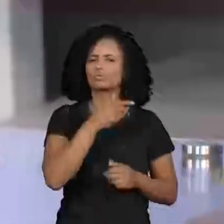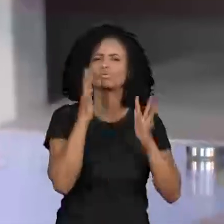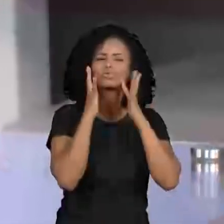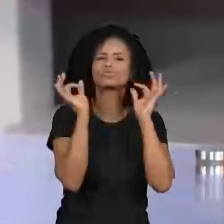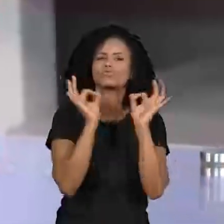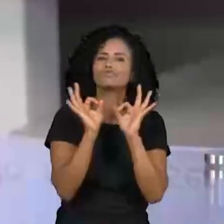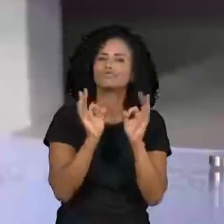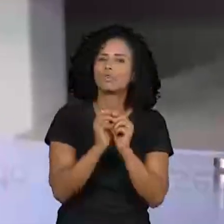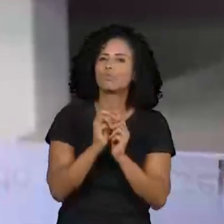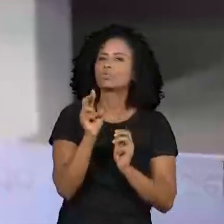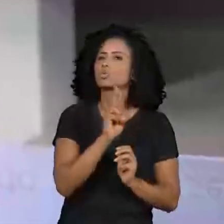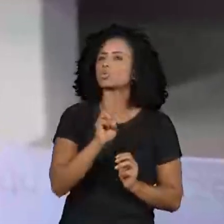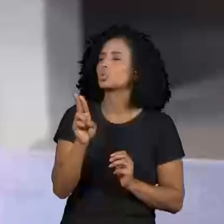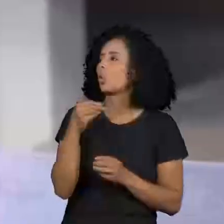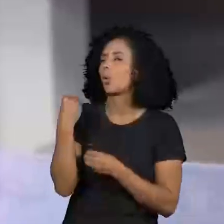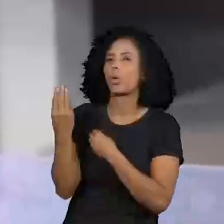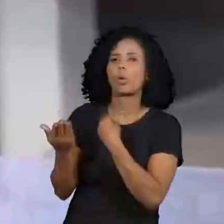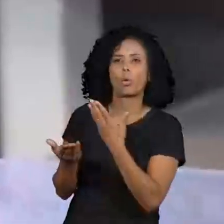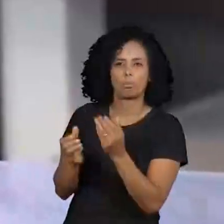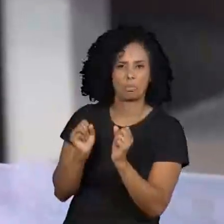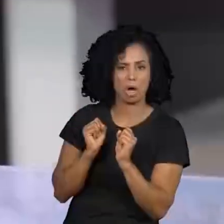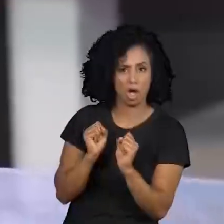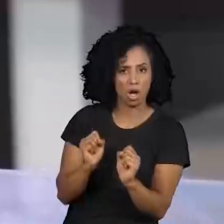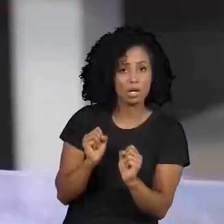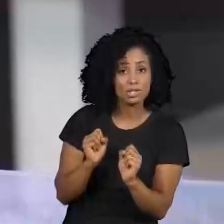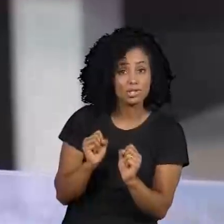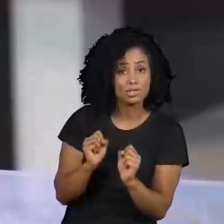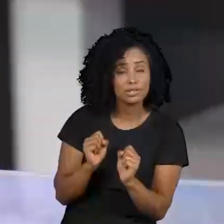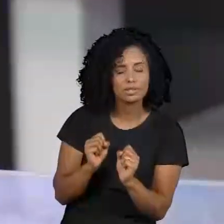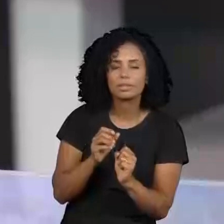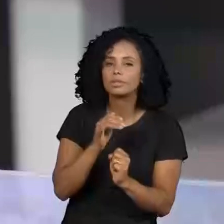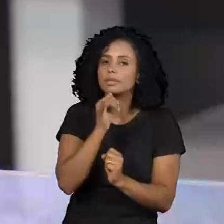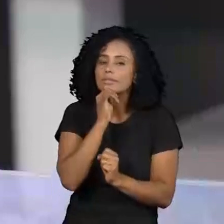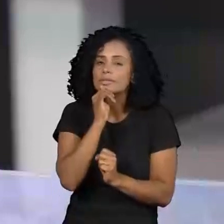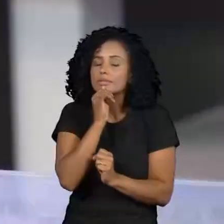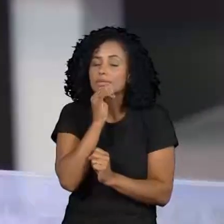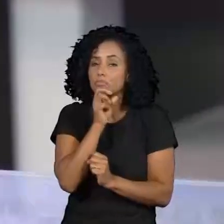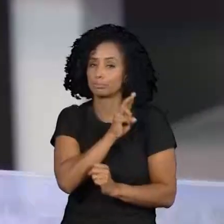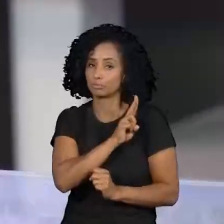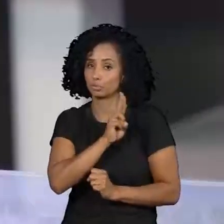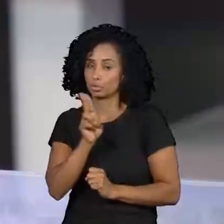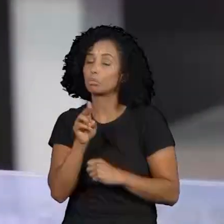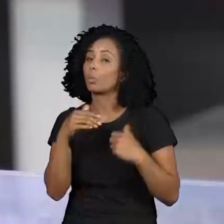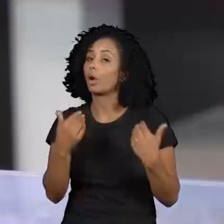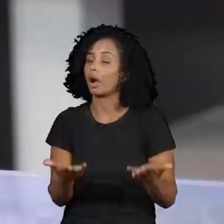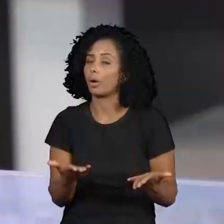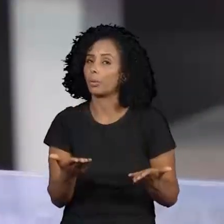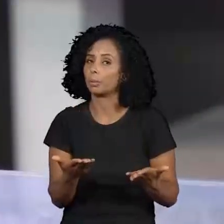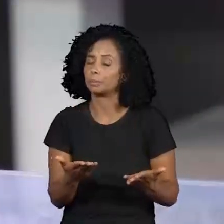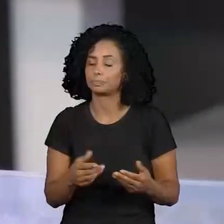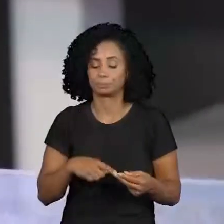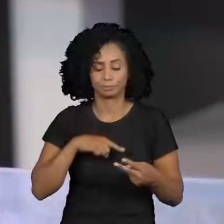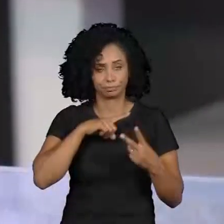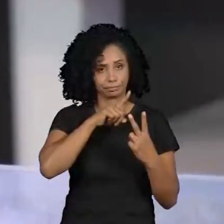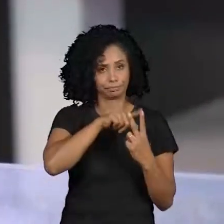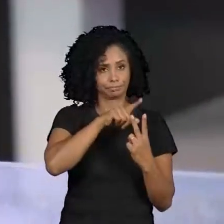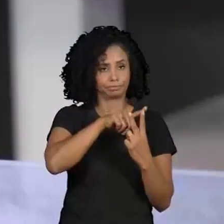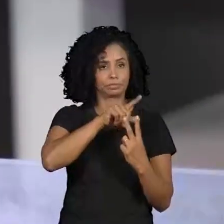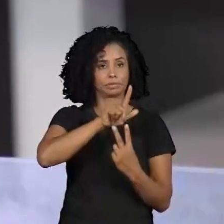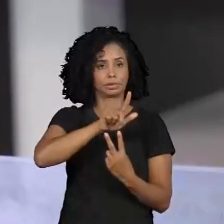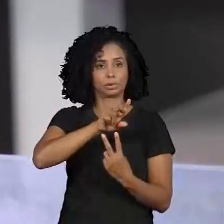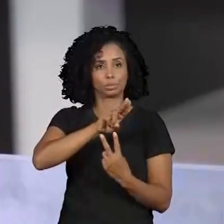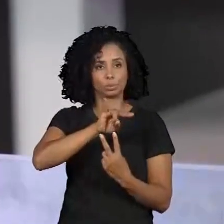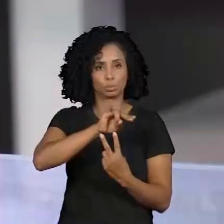dar nomes. No meu exemplo, eu dei os seguintes nomes. O Luiz,